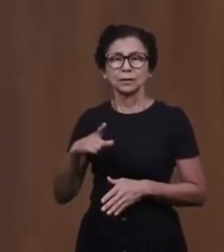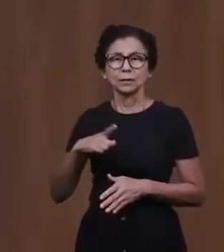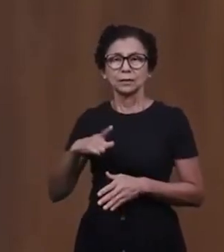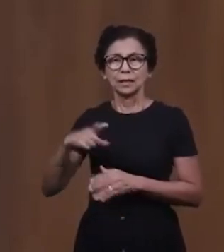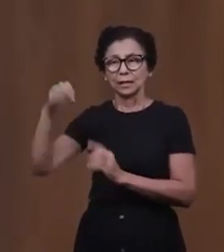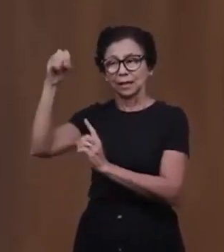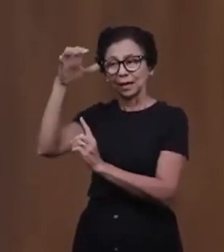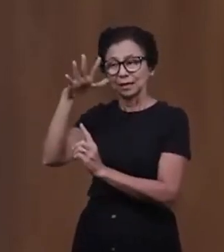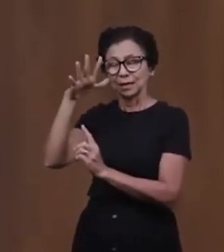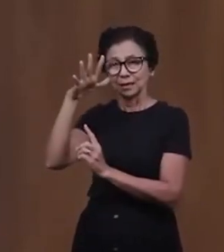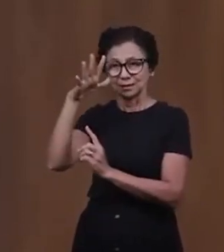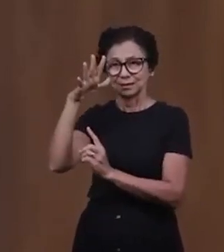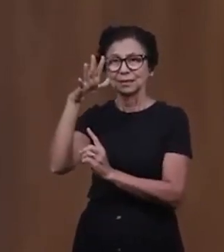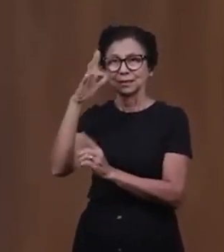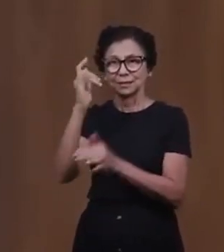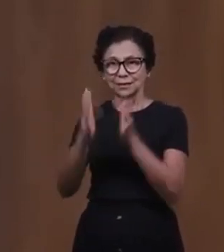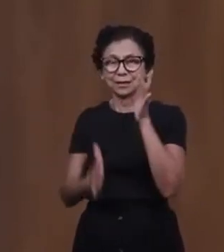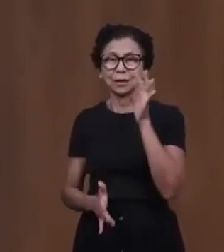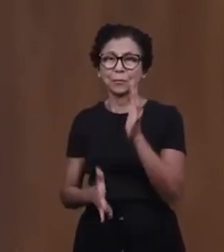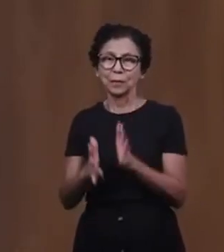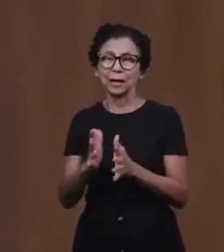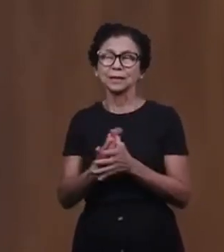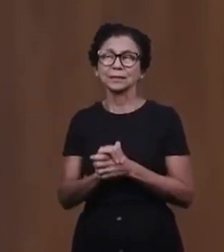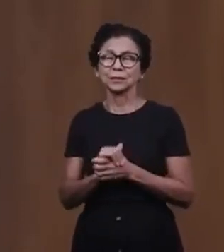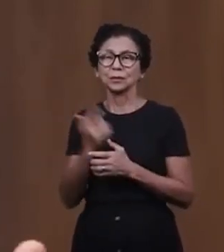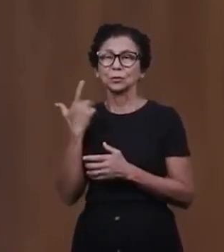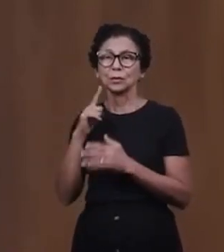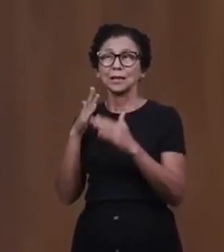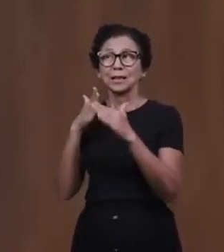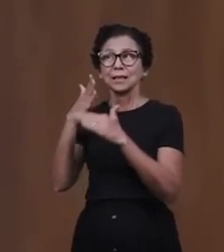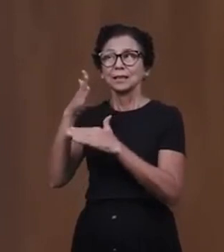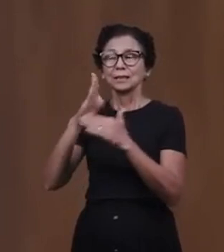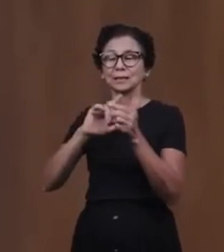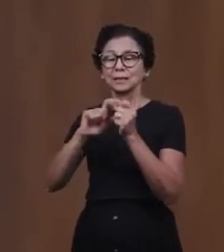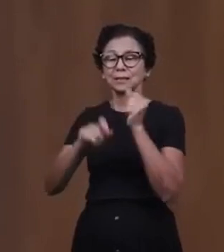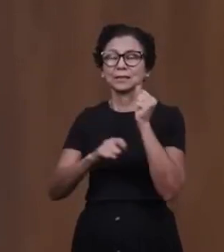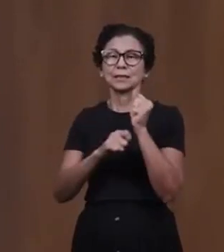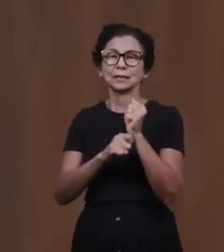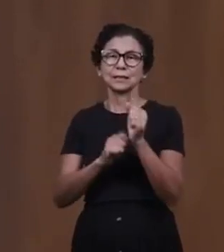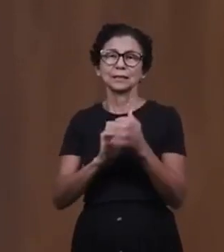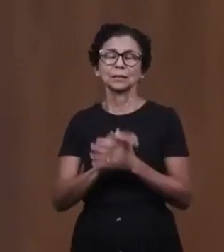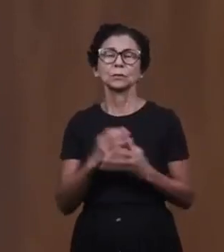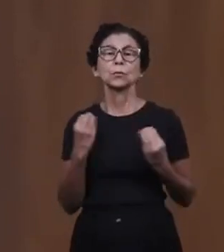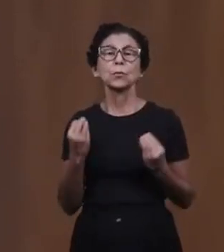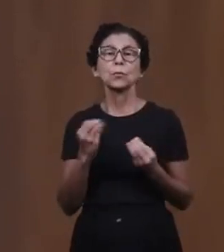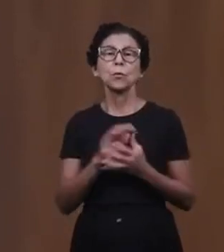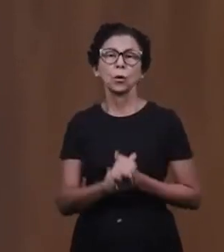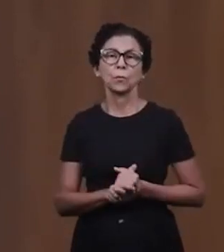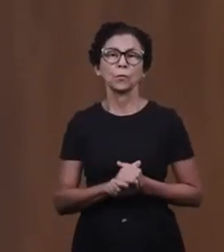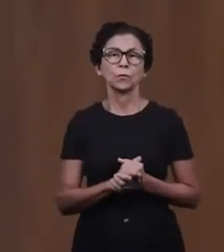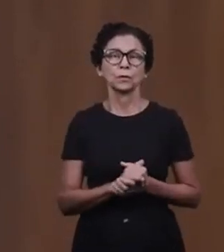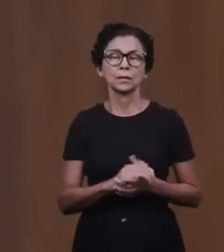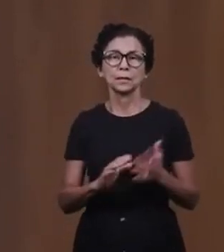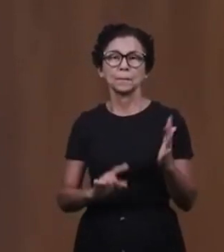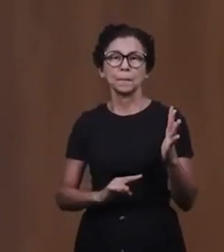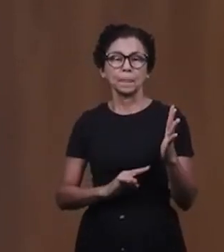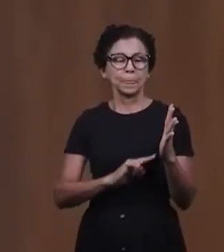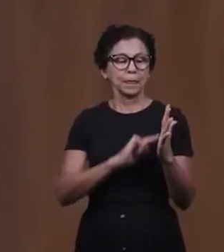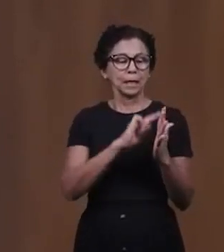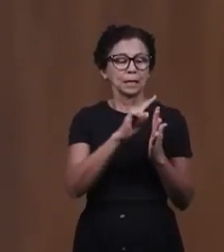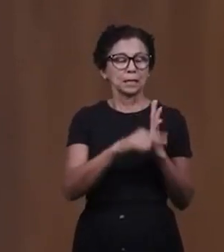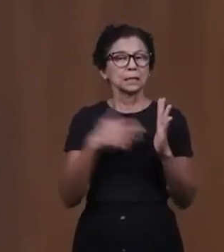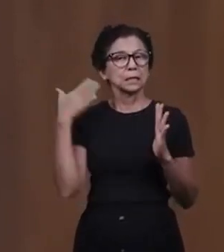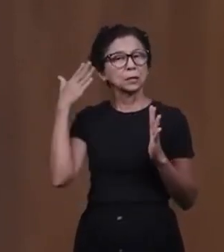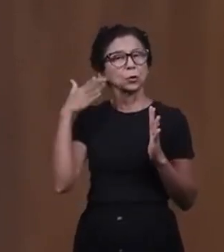nos segredos. Como ele falou, como que em um texto você entrega 5 mensagens seguidas em respeito disso aí? Não é